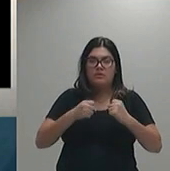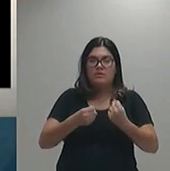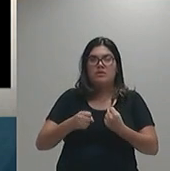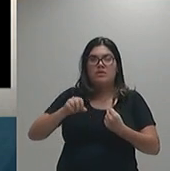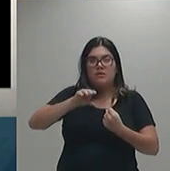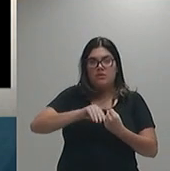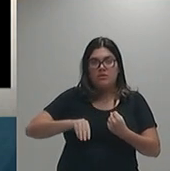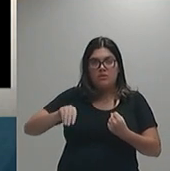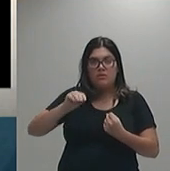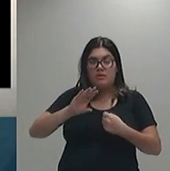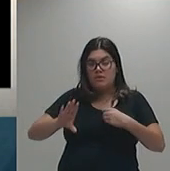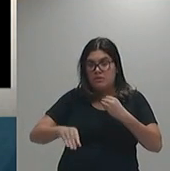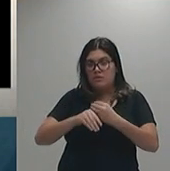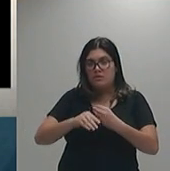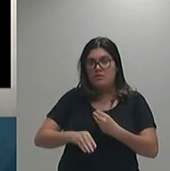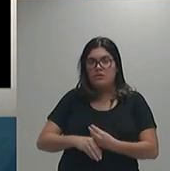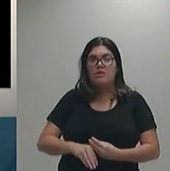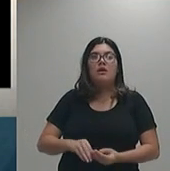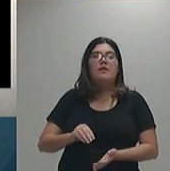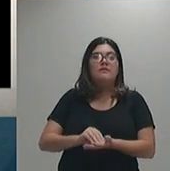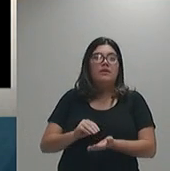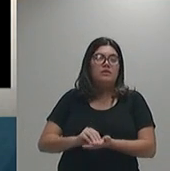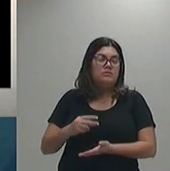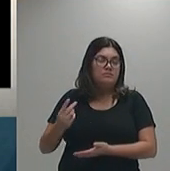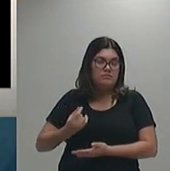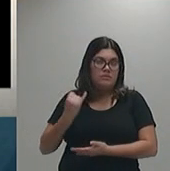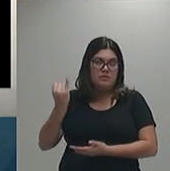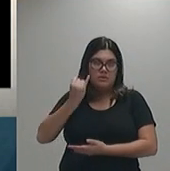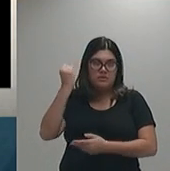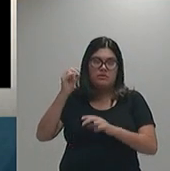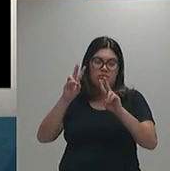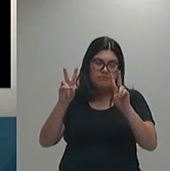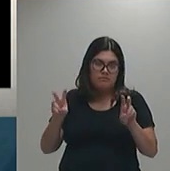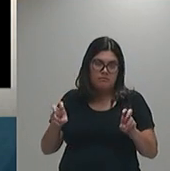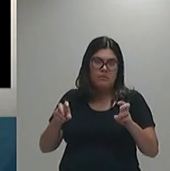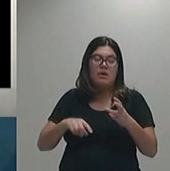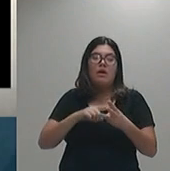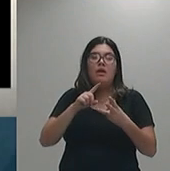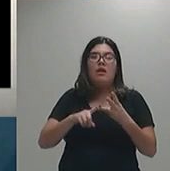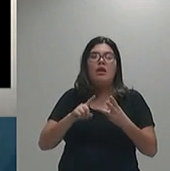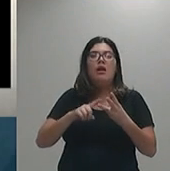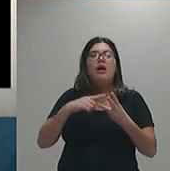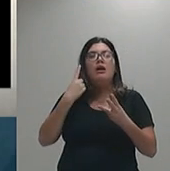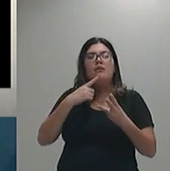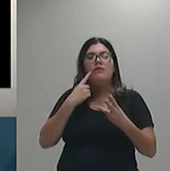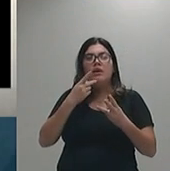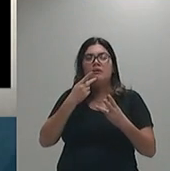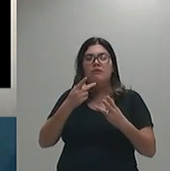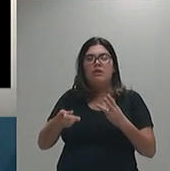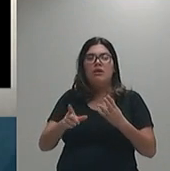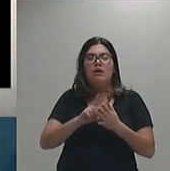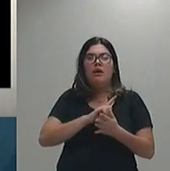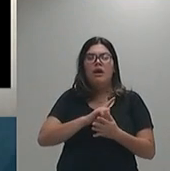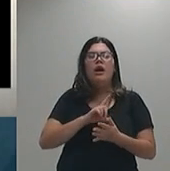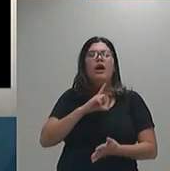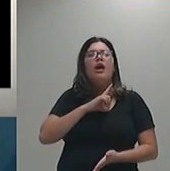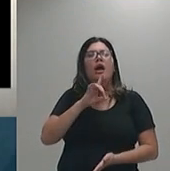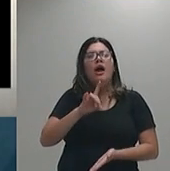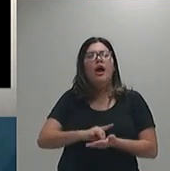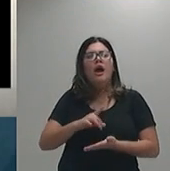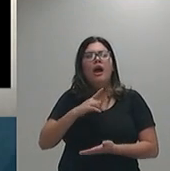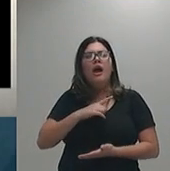dessa relevância da discussão em terceiro lugar que eu como disse o advogado que me precedeu de fato a entendimento questão